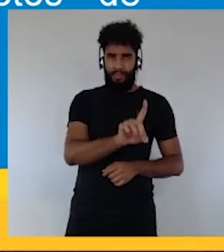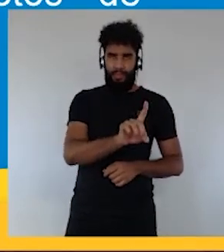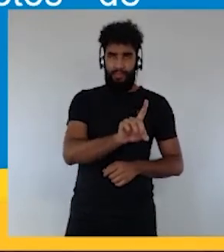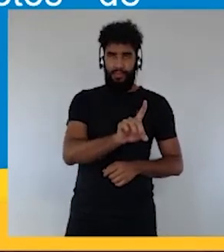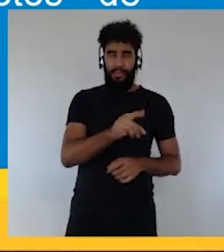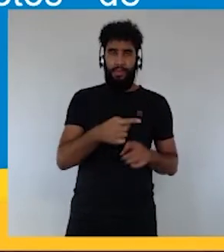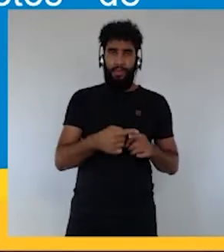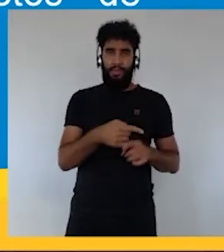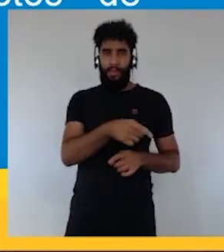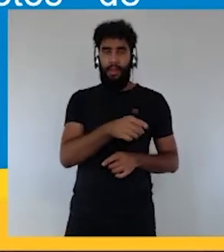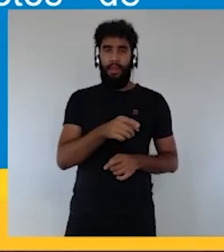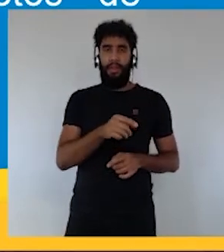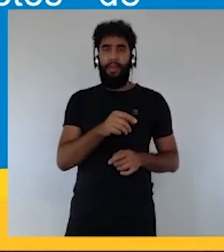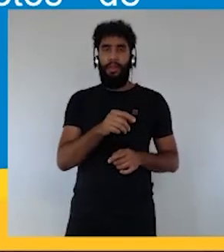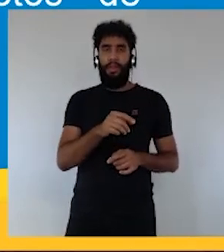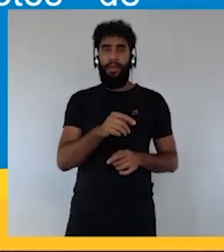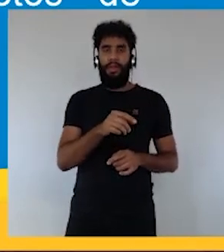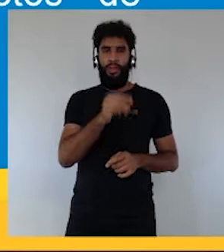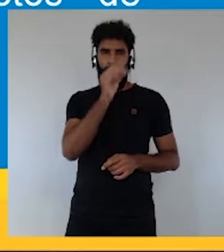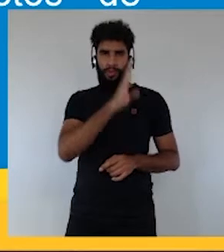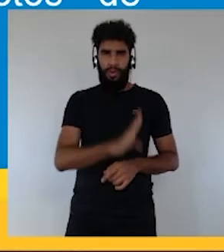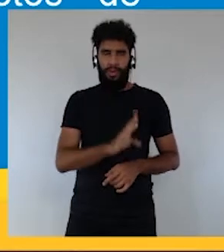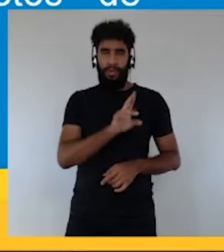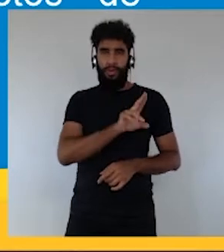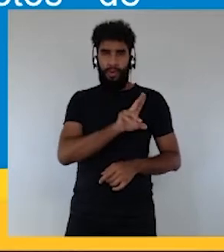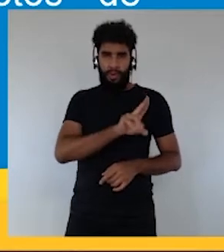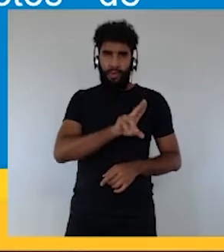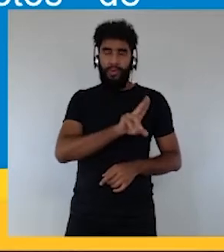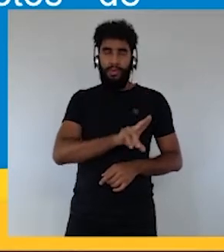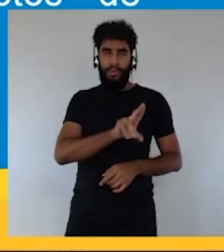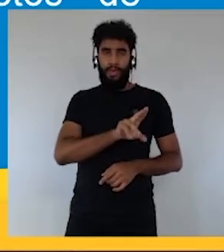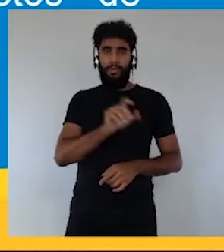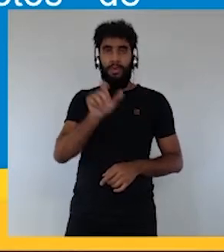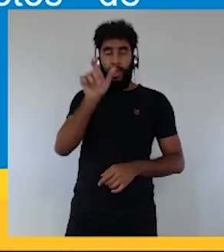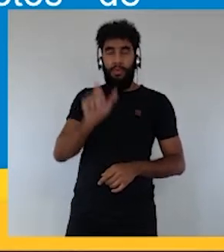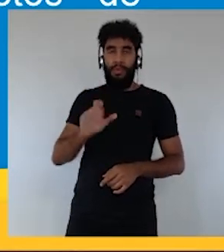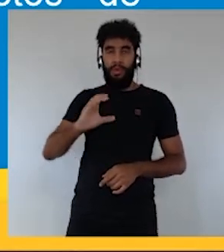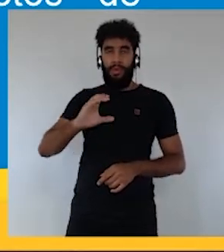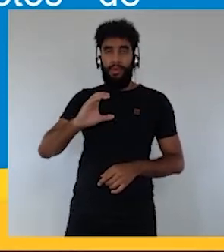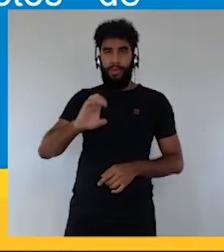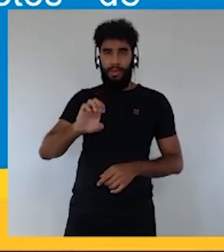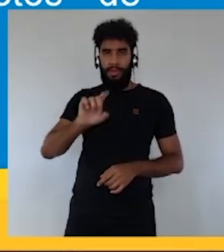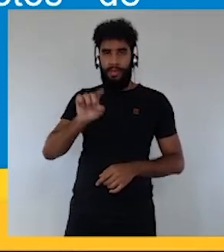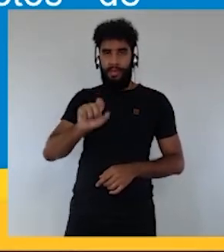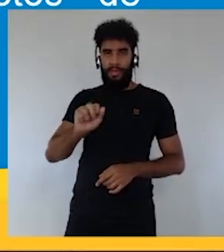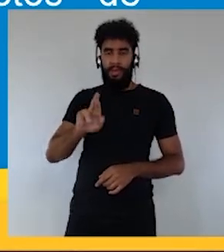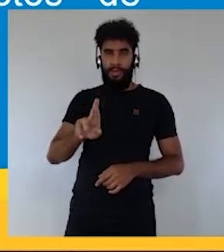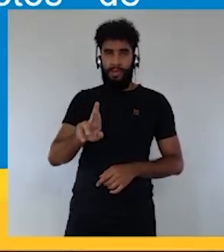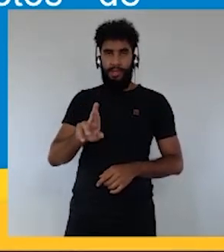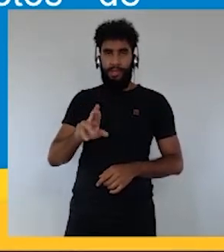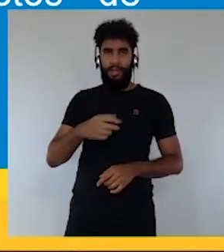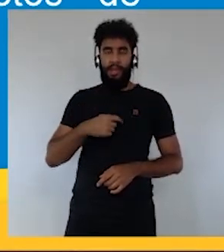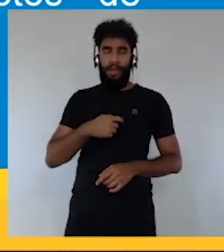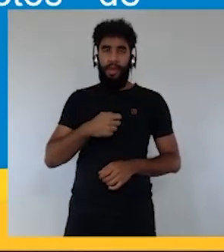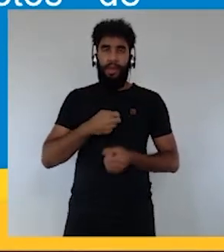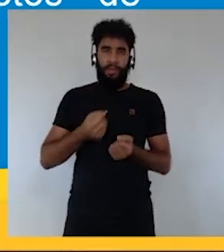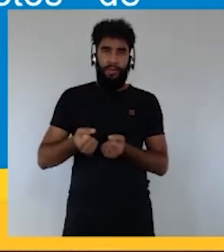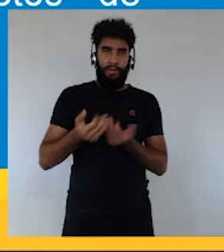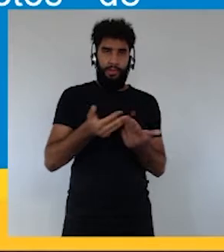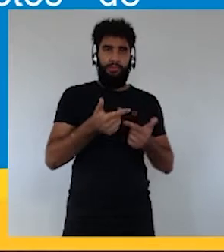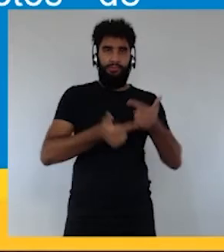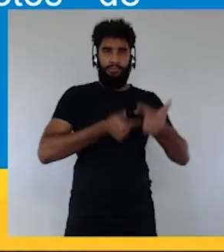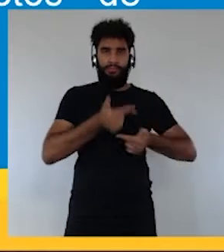o braço brasileiro do Charter Institute of Arbitrators, presidido pelo César Pereira, tem feito um grande trabalho